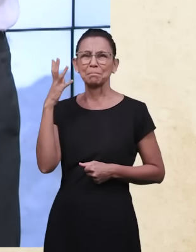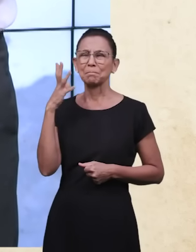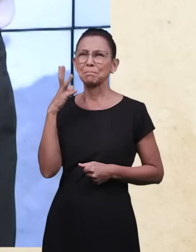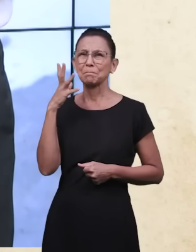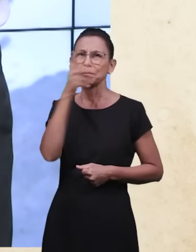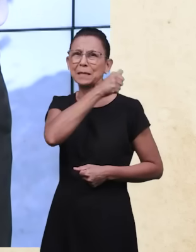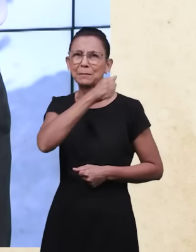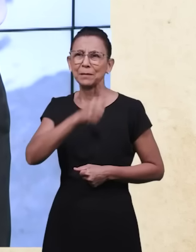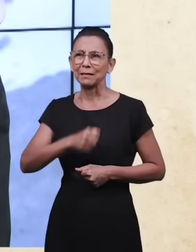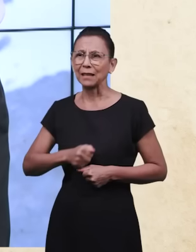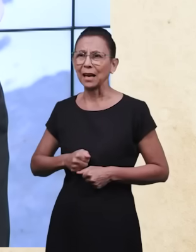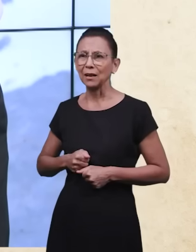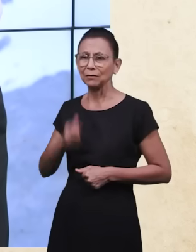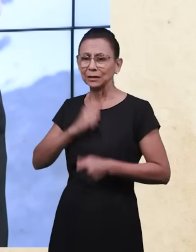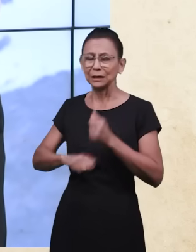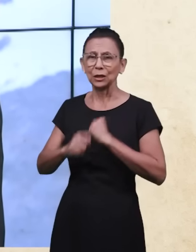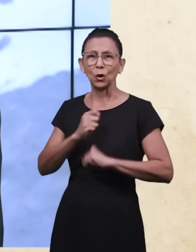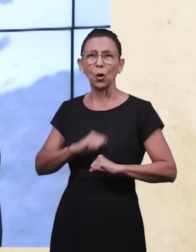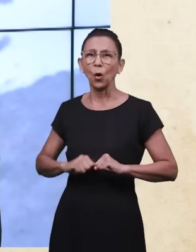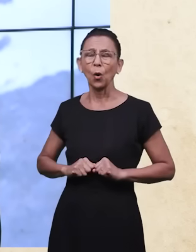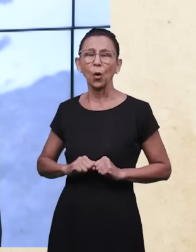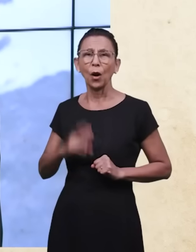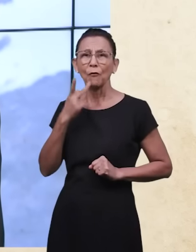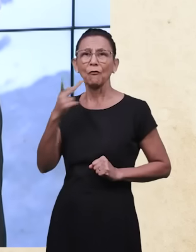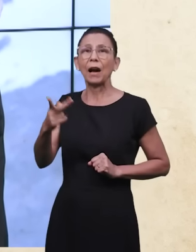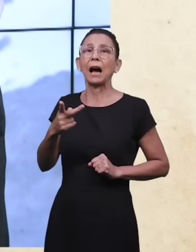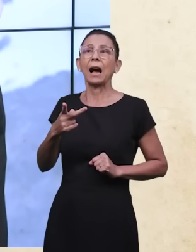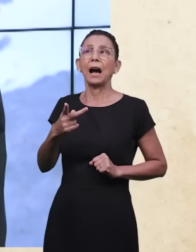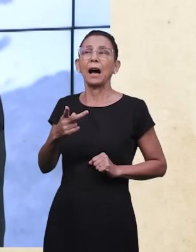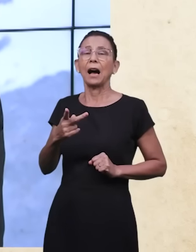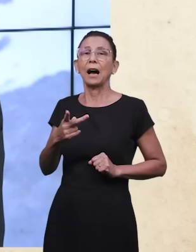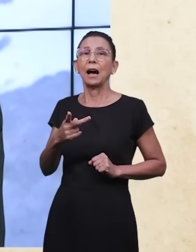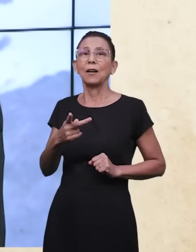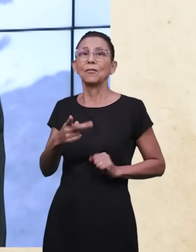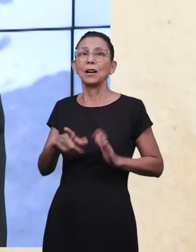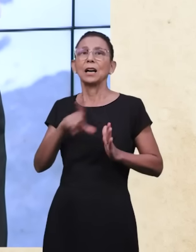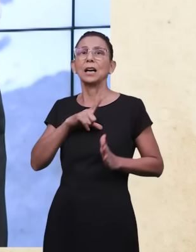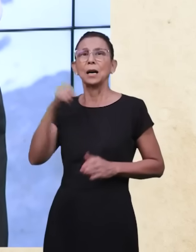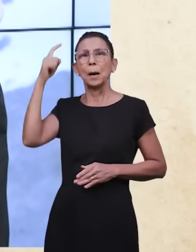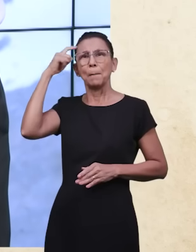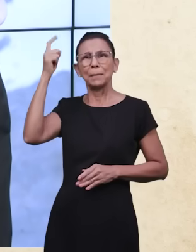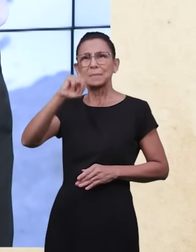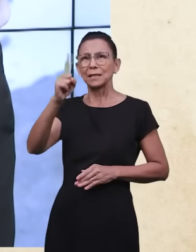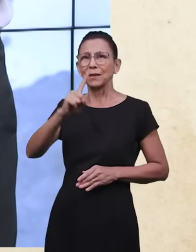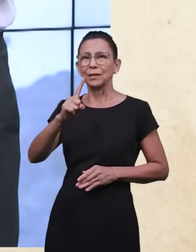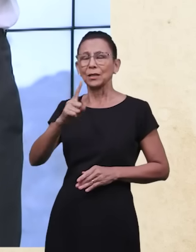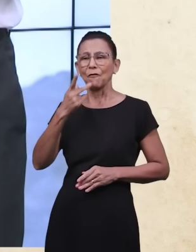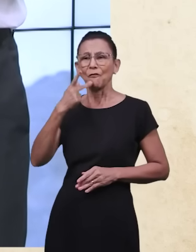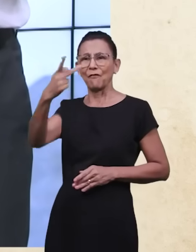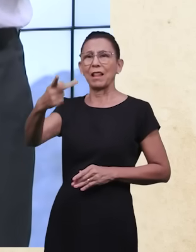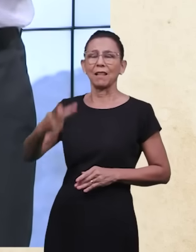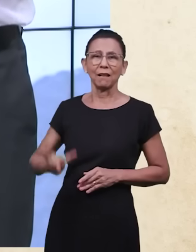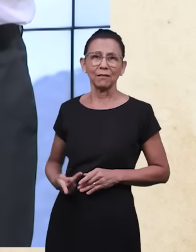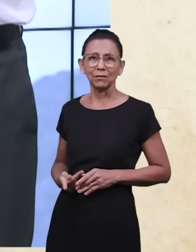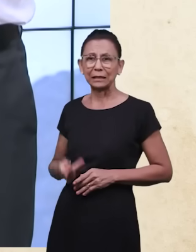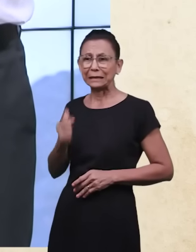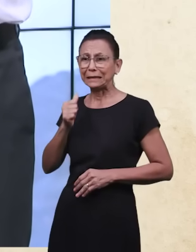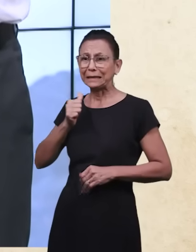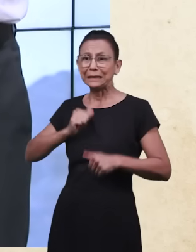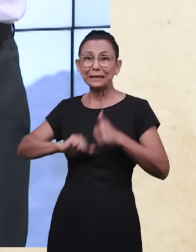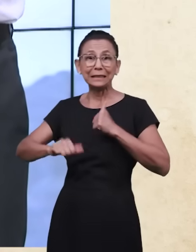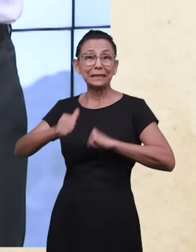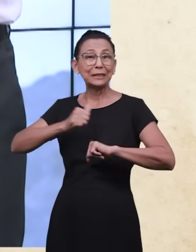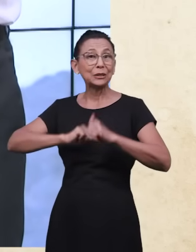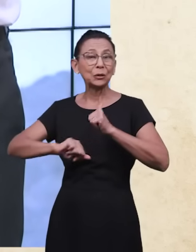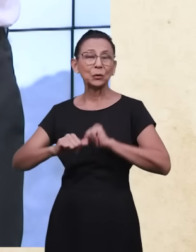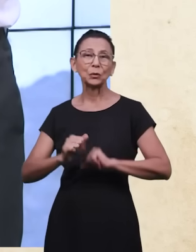Jesus, ele não conseguia esperar, ele falava antes da hora, falava sem pensar, era um homem extremamente ansioso. Então,